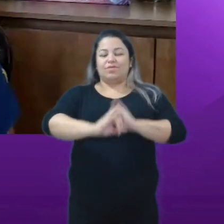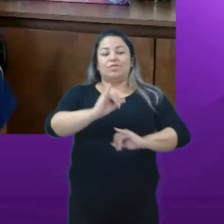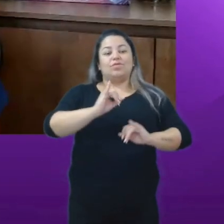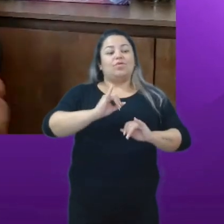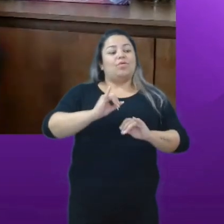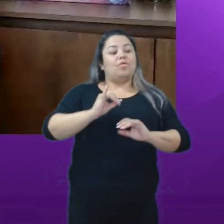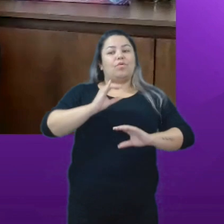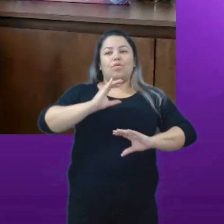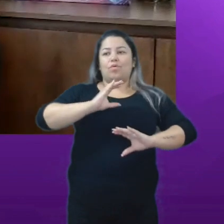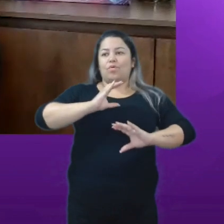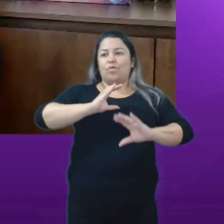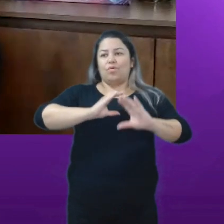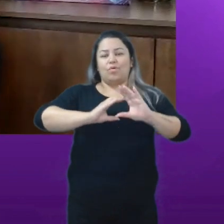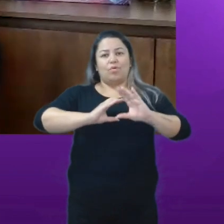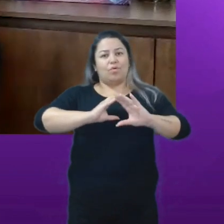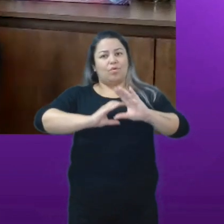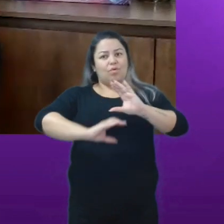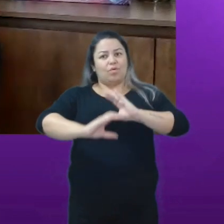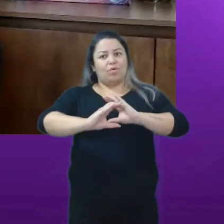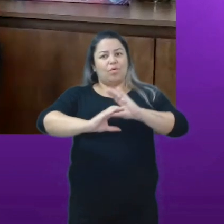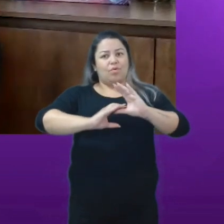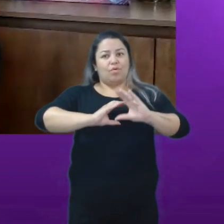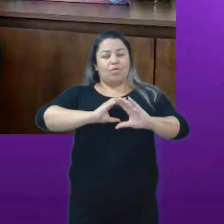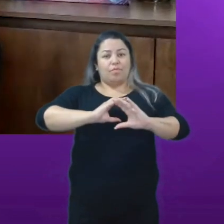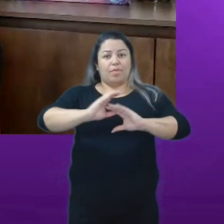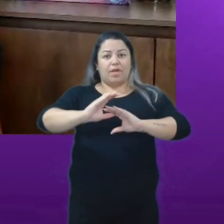compartilhamento de ideias, e sempre por um viés